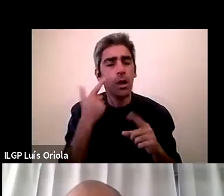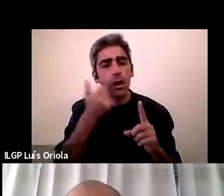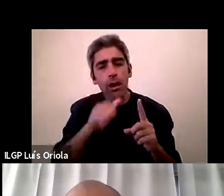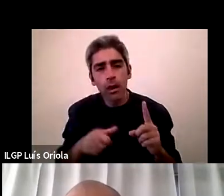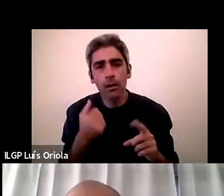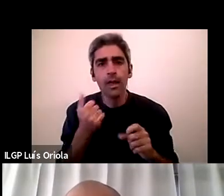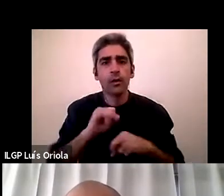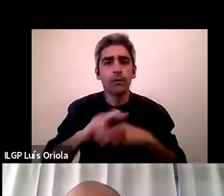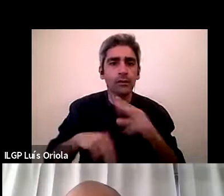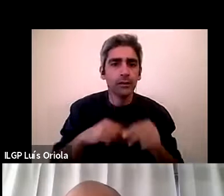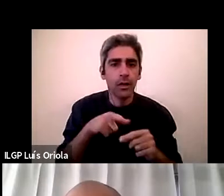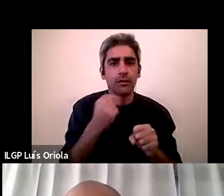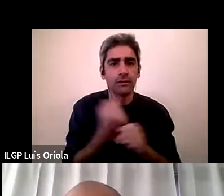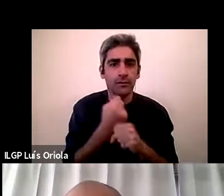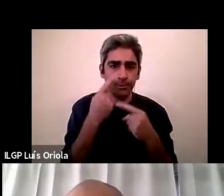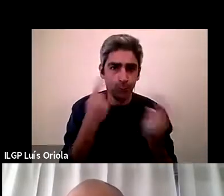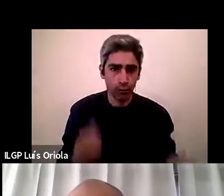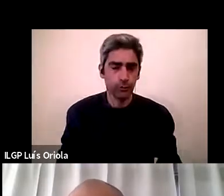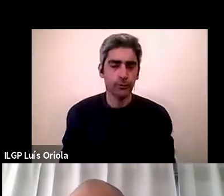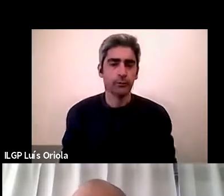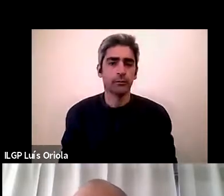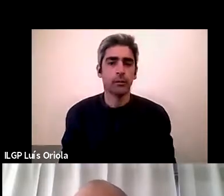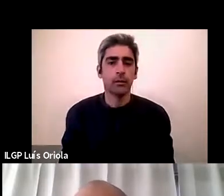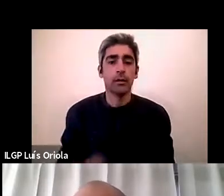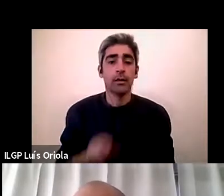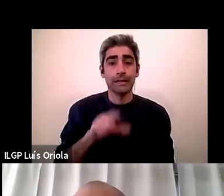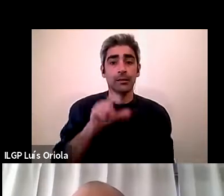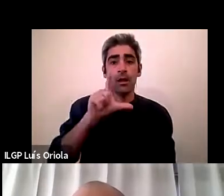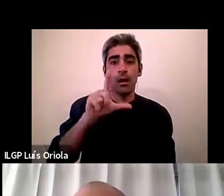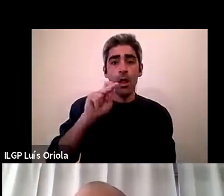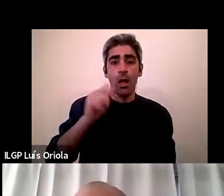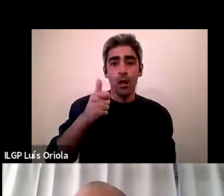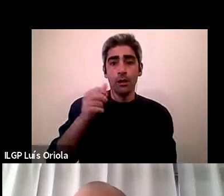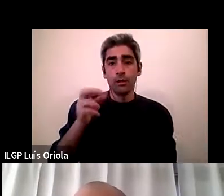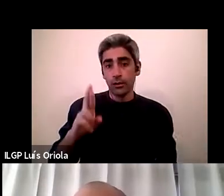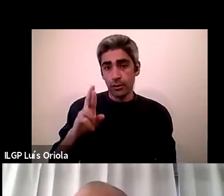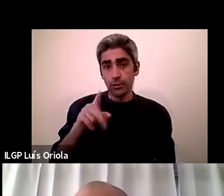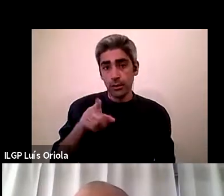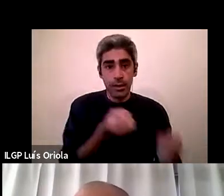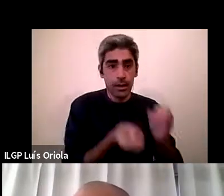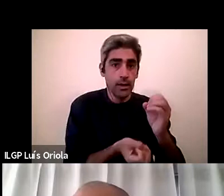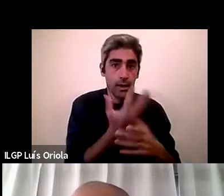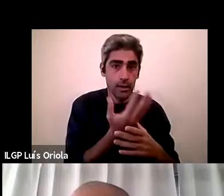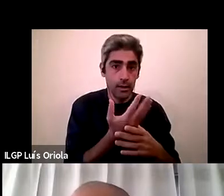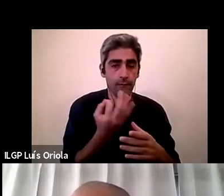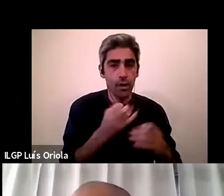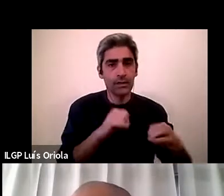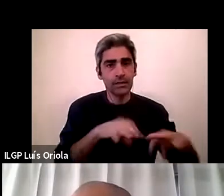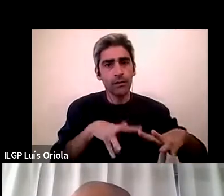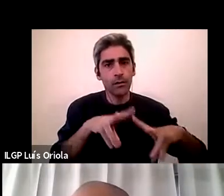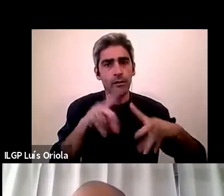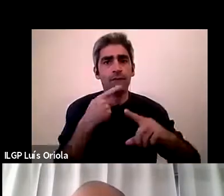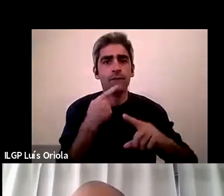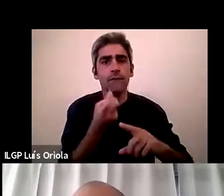e inovação dos serviços públicos. Portanto, o LabX, desde a sua criação, tem desenvolvido um conjunto